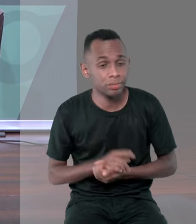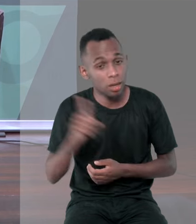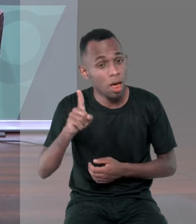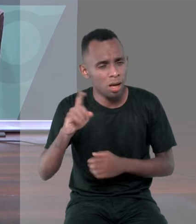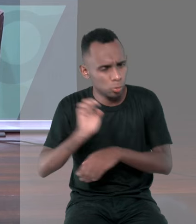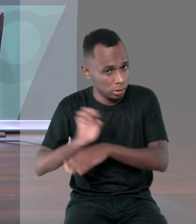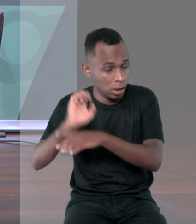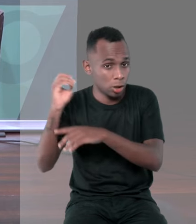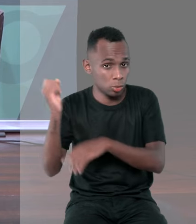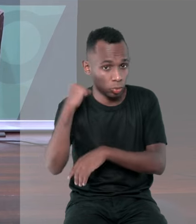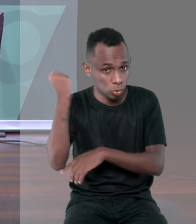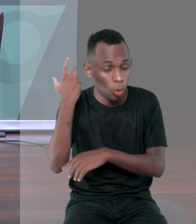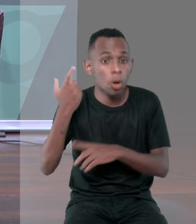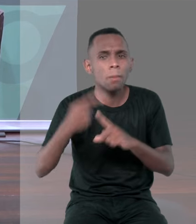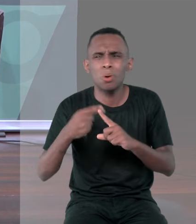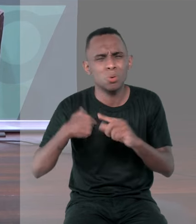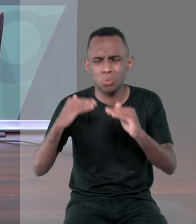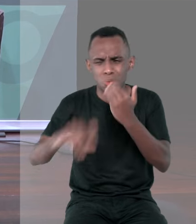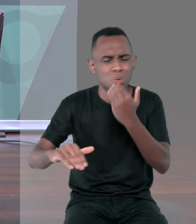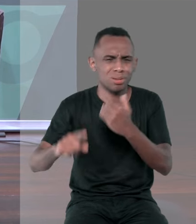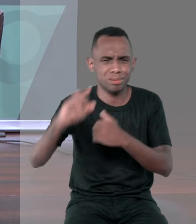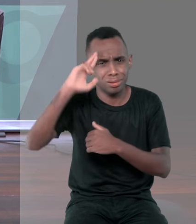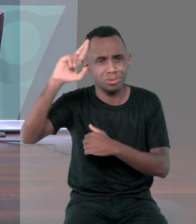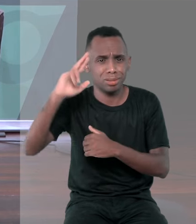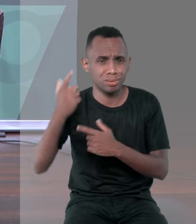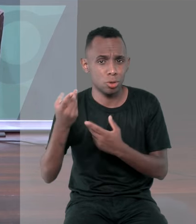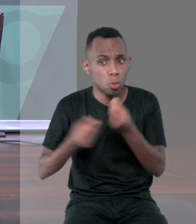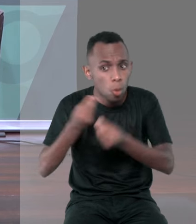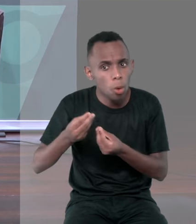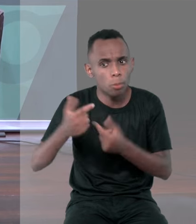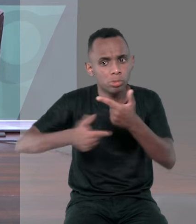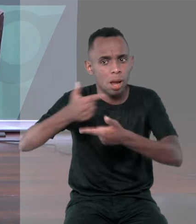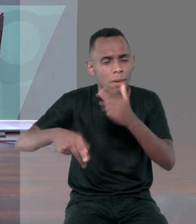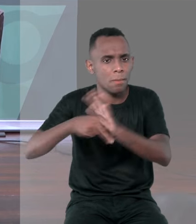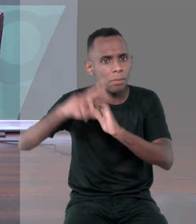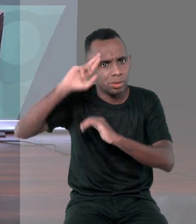Rio Grande do Sul, porque eu não concordava com a direção. Não concordava com o modo como a direção...